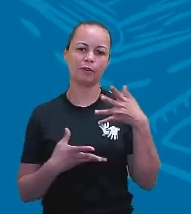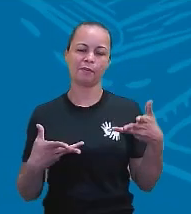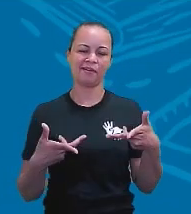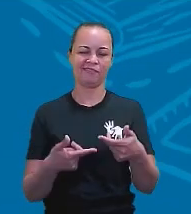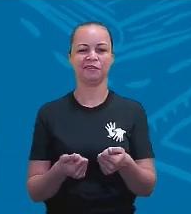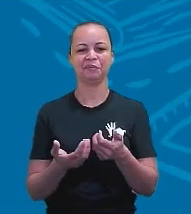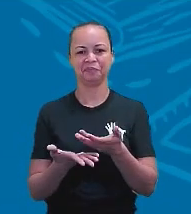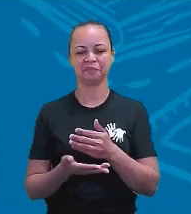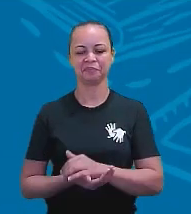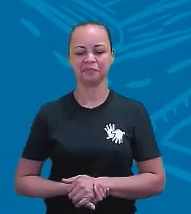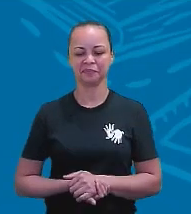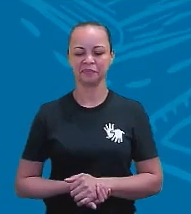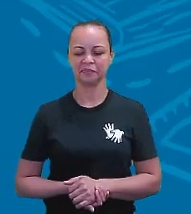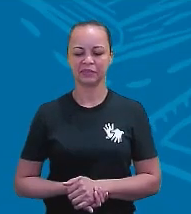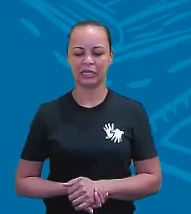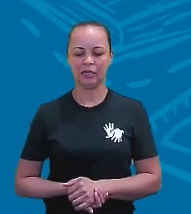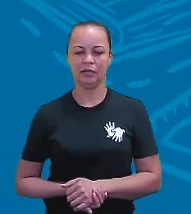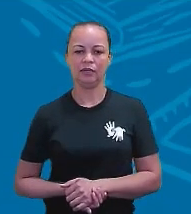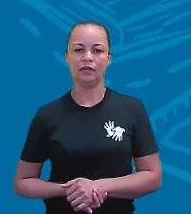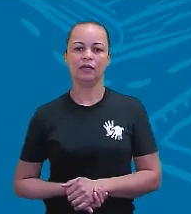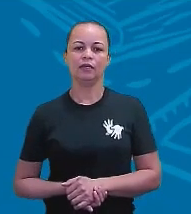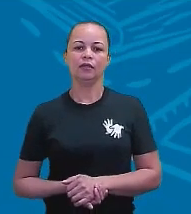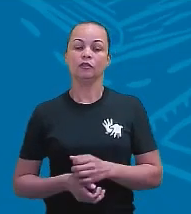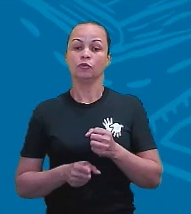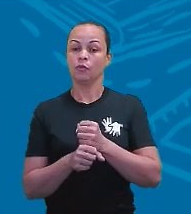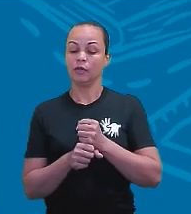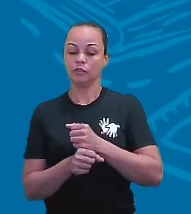Então, a gente tem aí, ó, só em